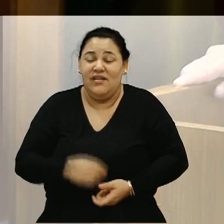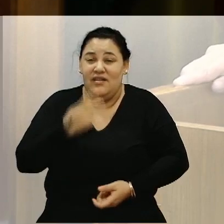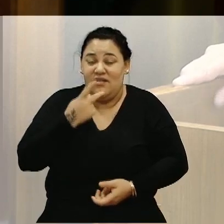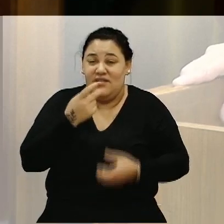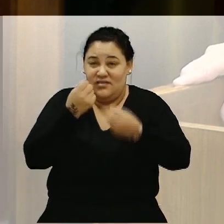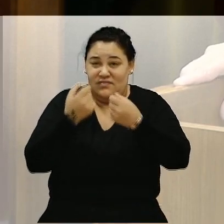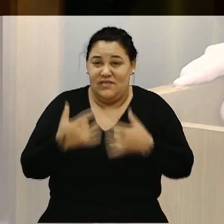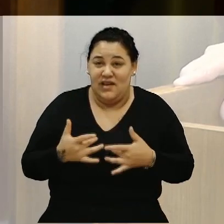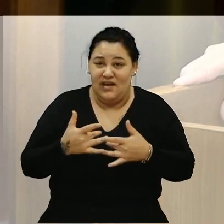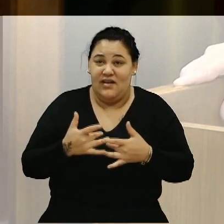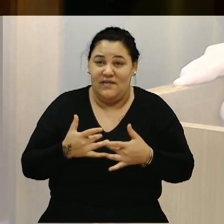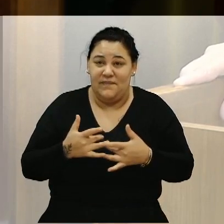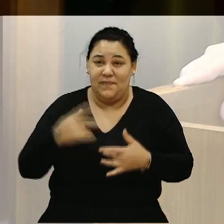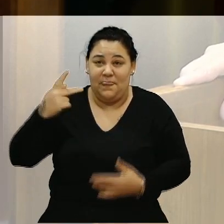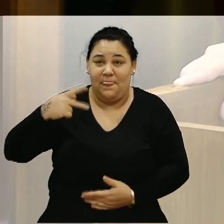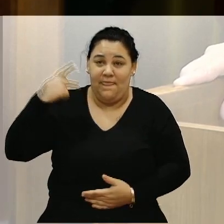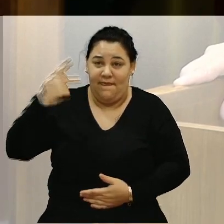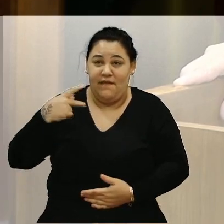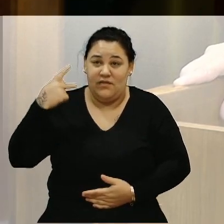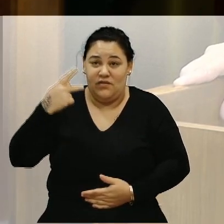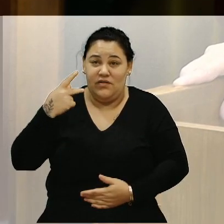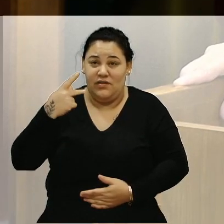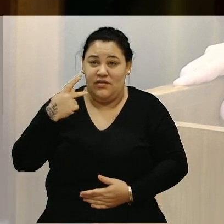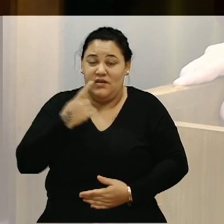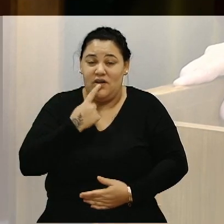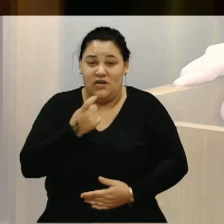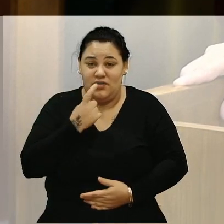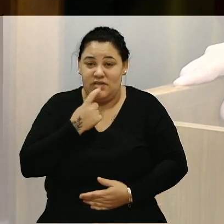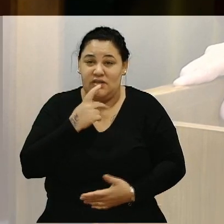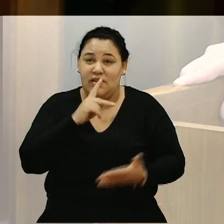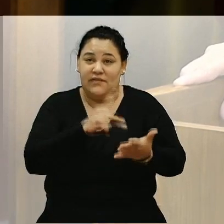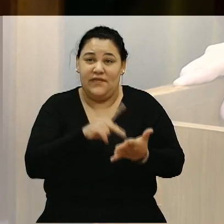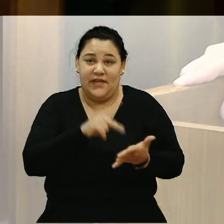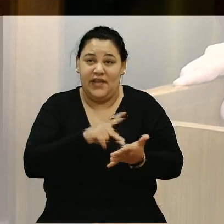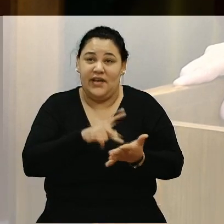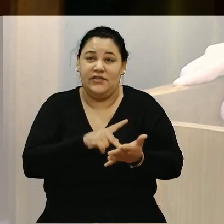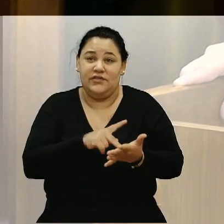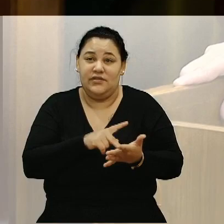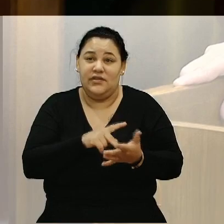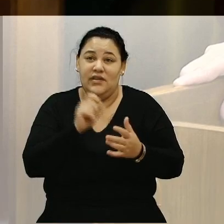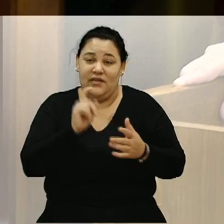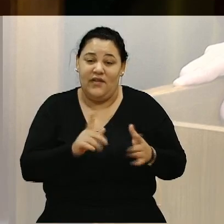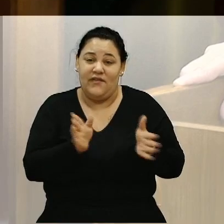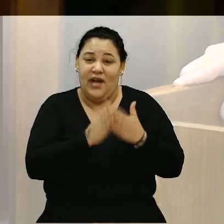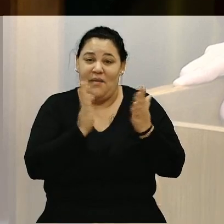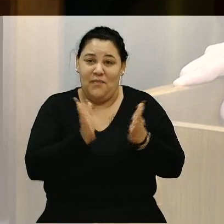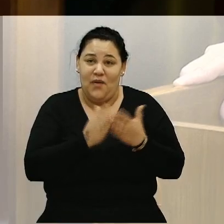Rose que é verdade, mas quem vai falir, quem vai destruir o país